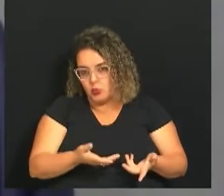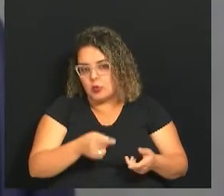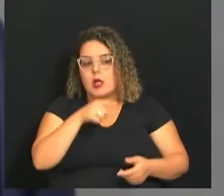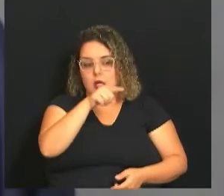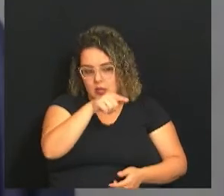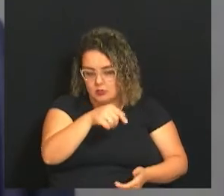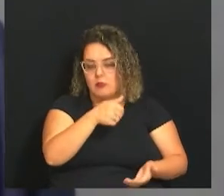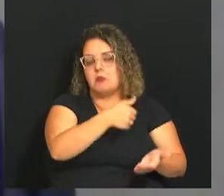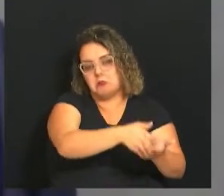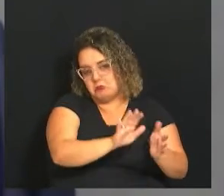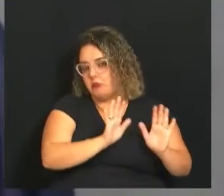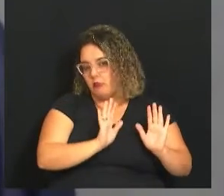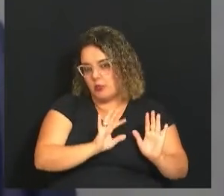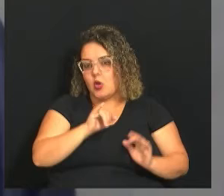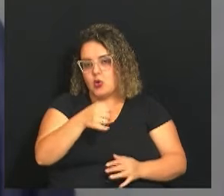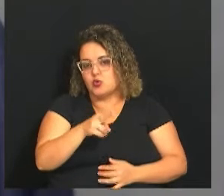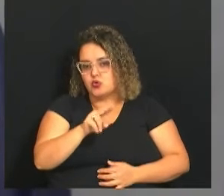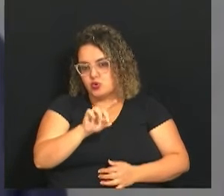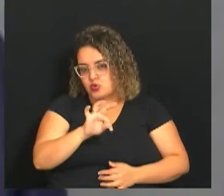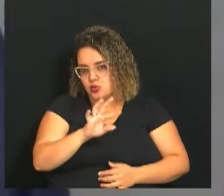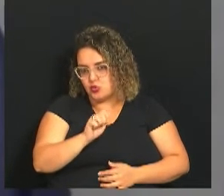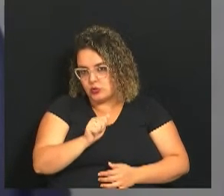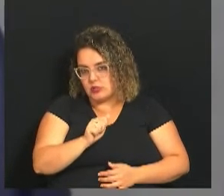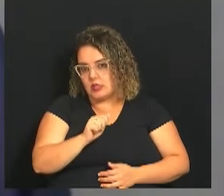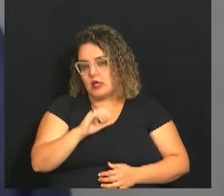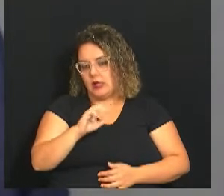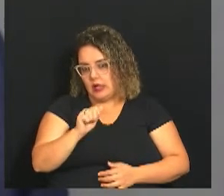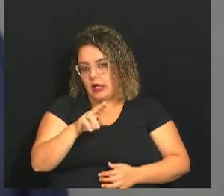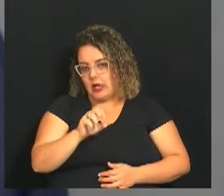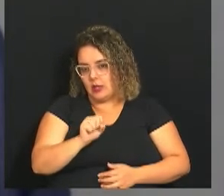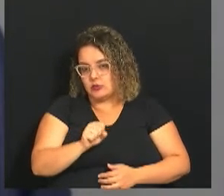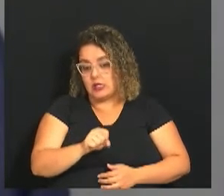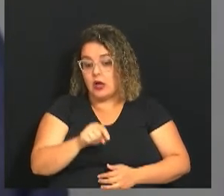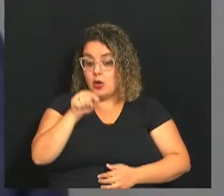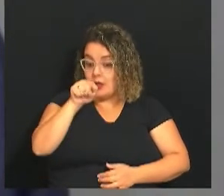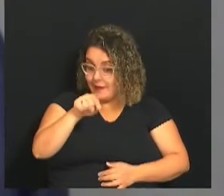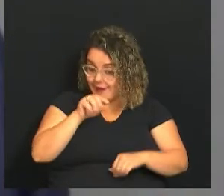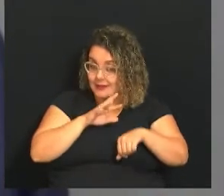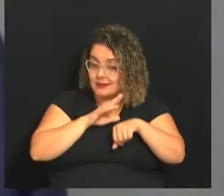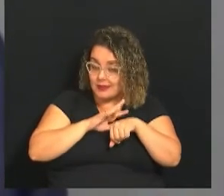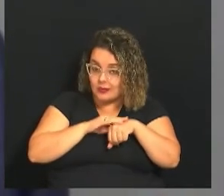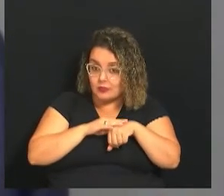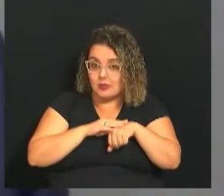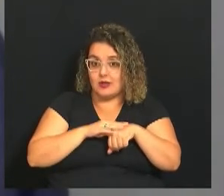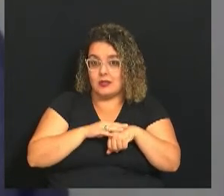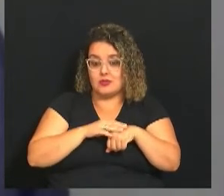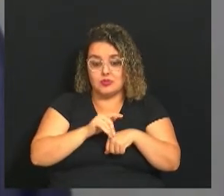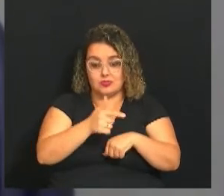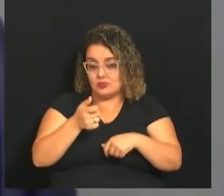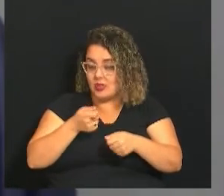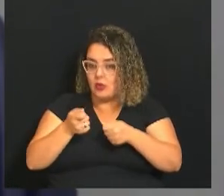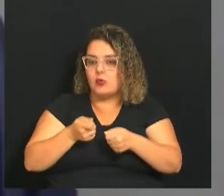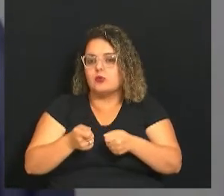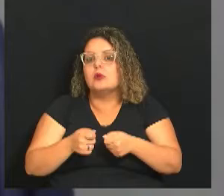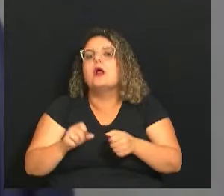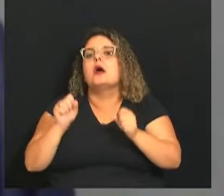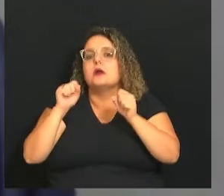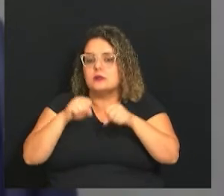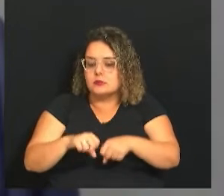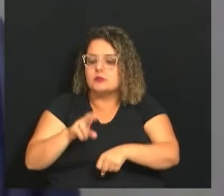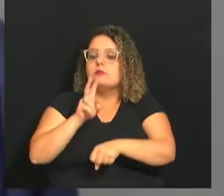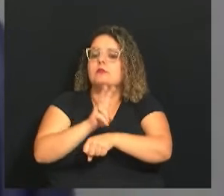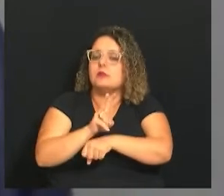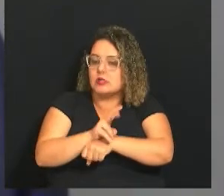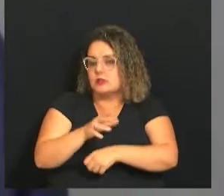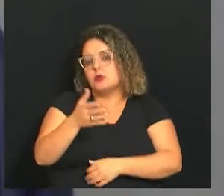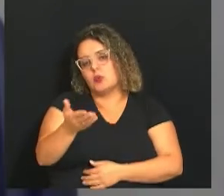causa. Não precisa ser algo constante, um único ato já é passível dessa demissão. Agora,